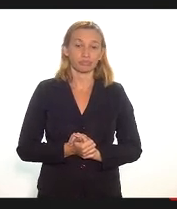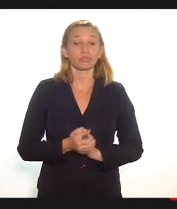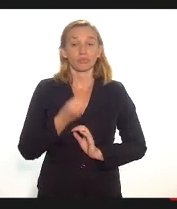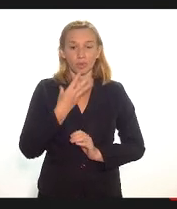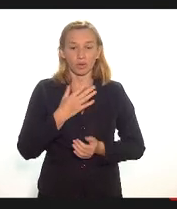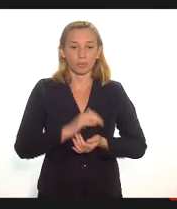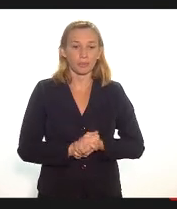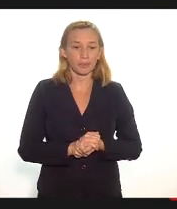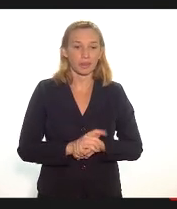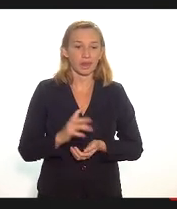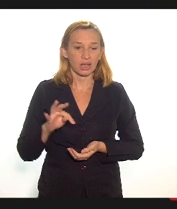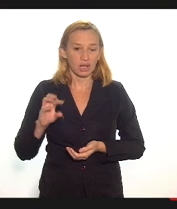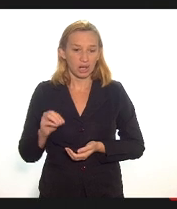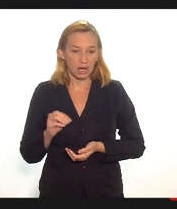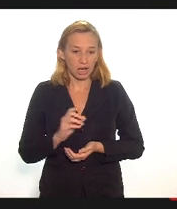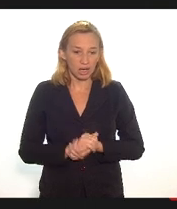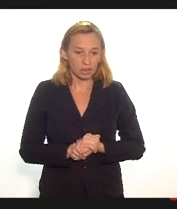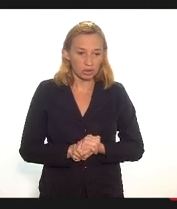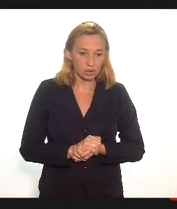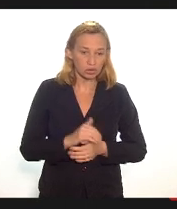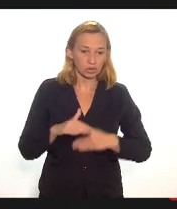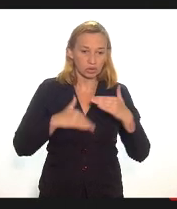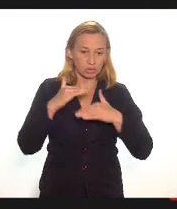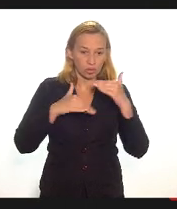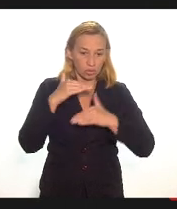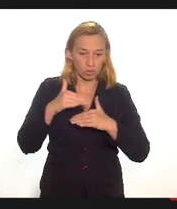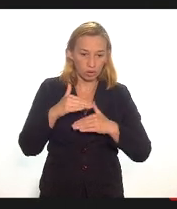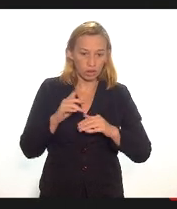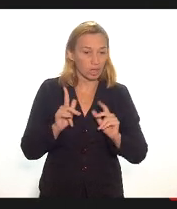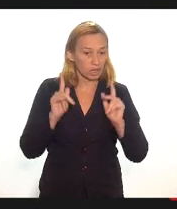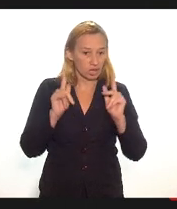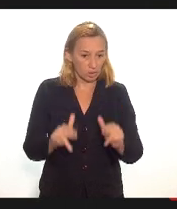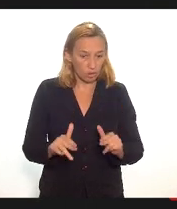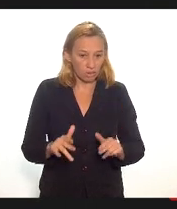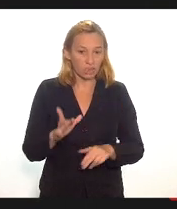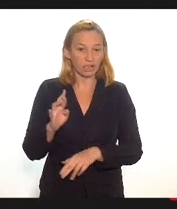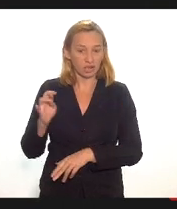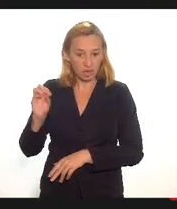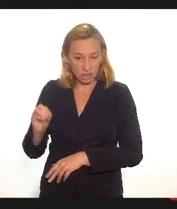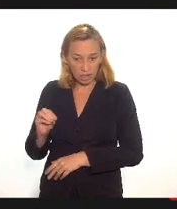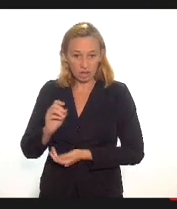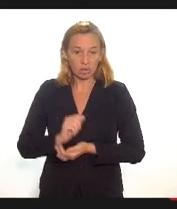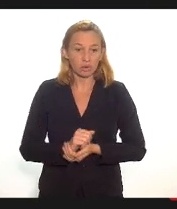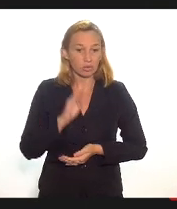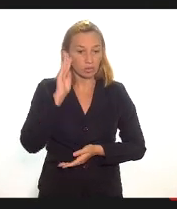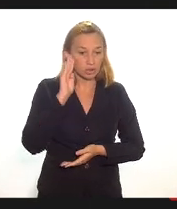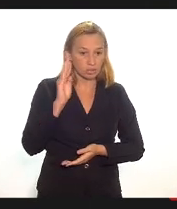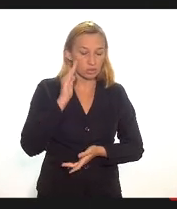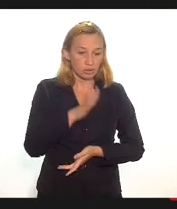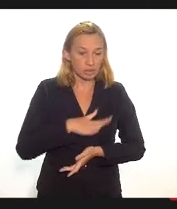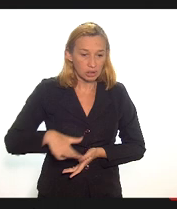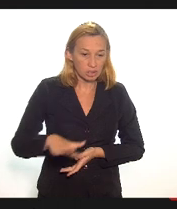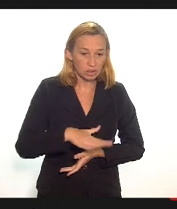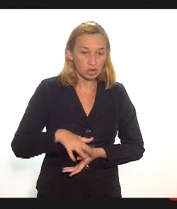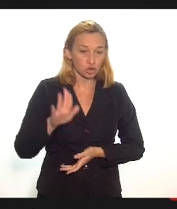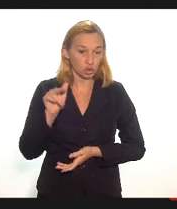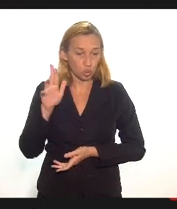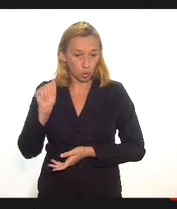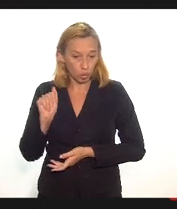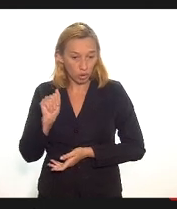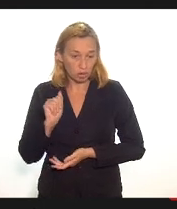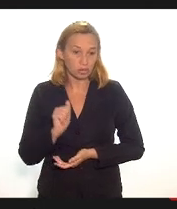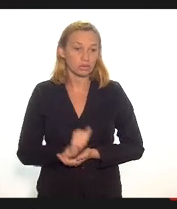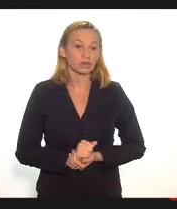Bom, gastos com pesquisa e desenvolvimento, da mesma forma, rateio, principalmente no campo de Lula,